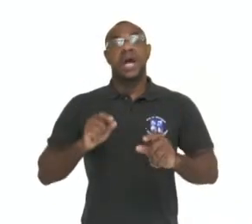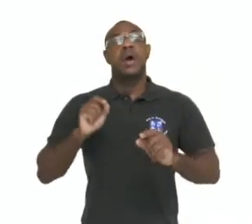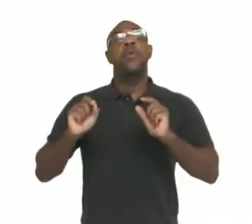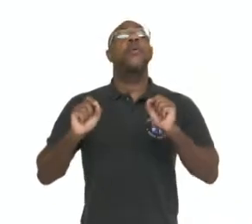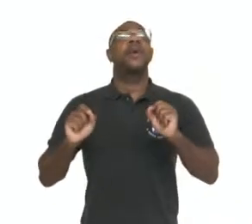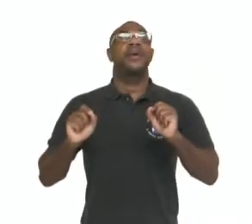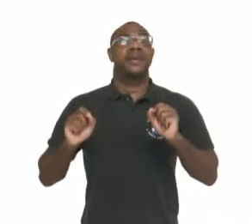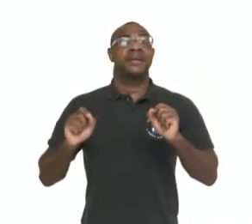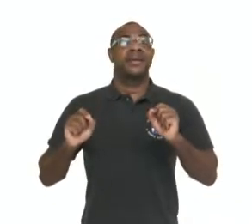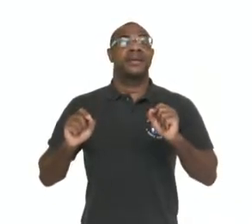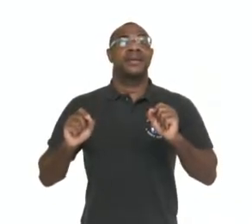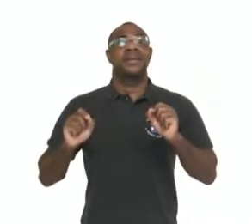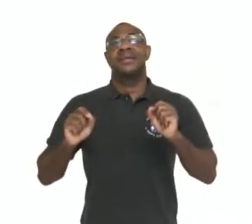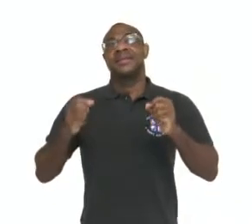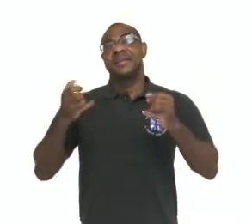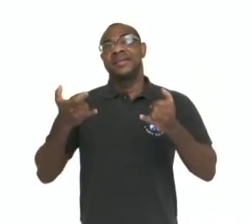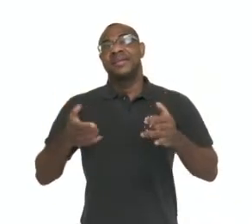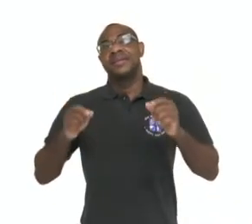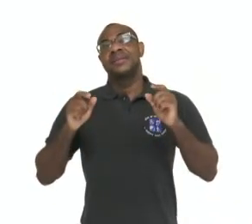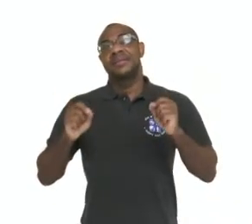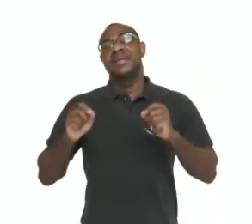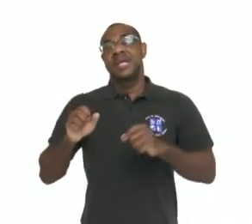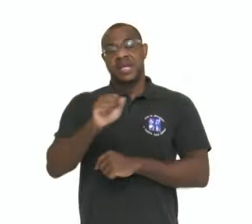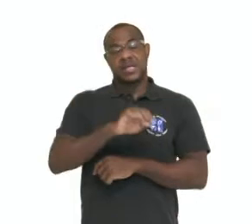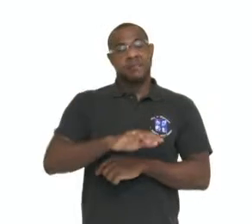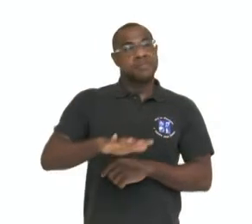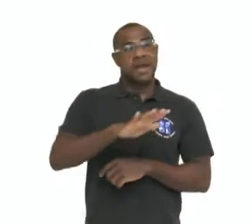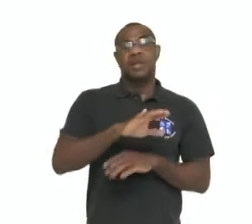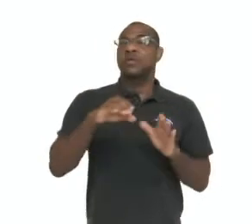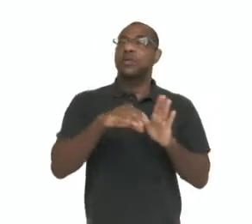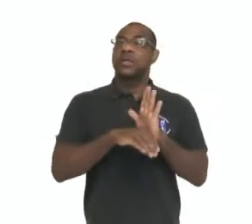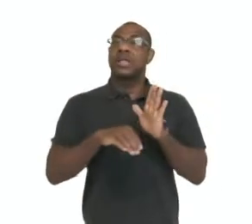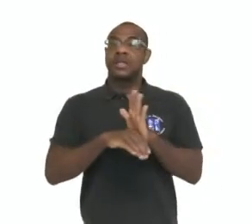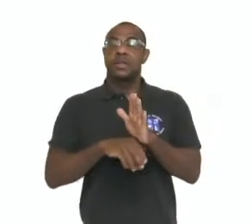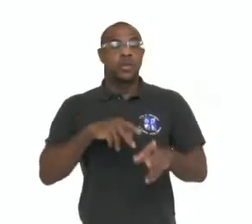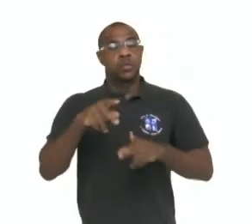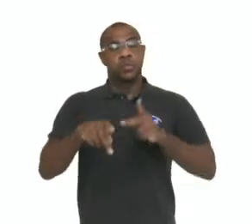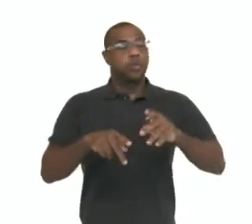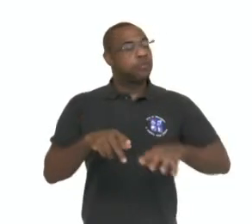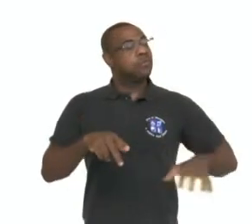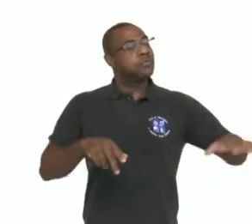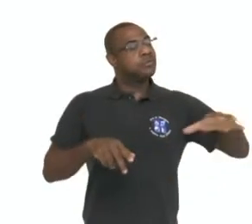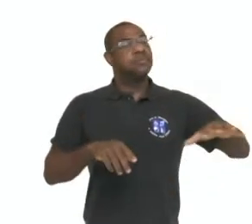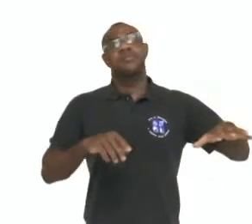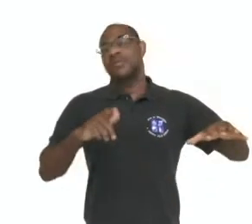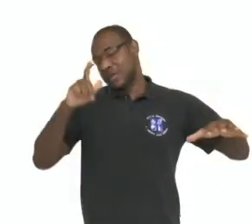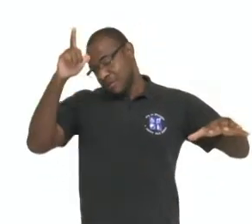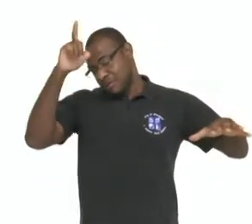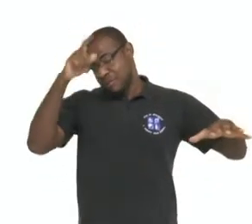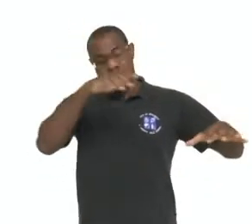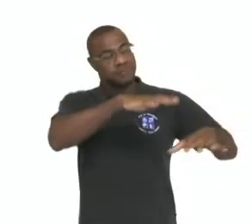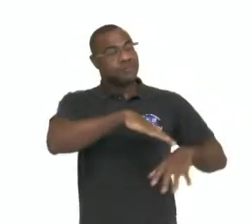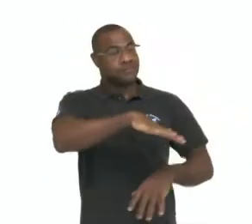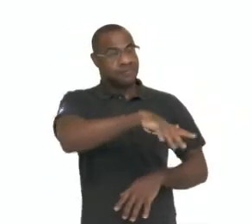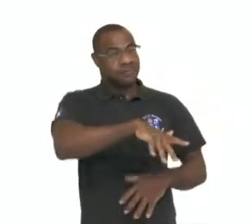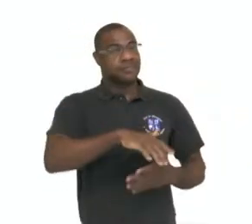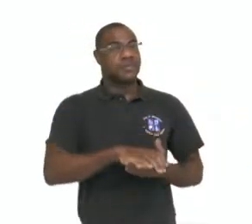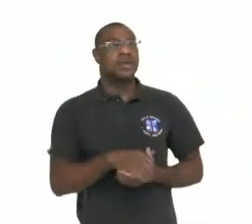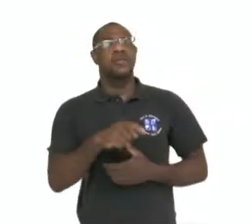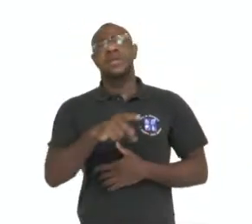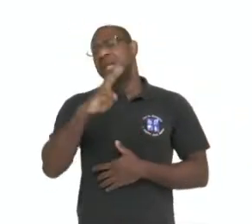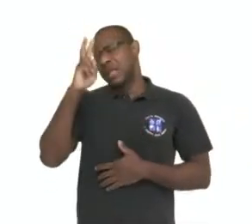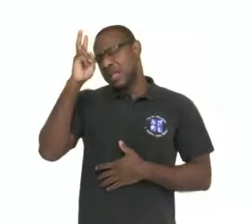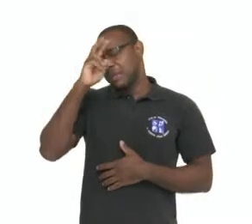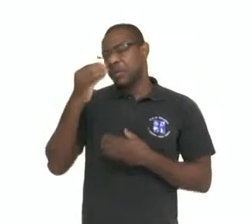gente? Desmistificar imagens e conceitos sobre os povos germânicos e sua relação com os romanos. Você recorda como